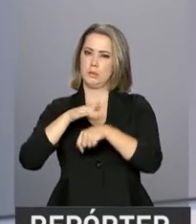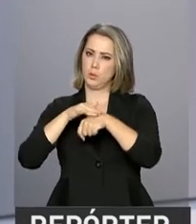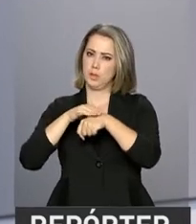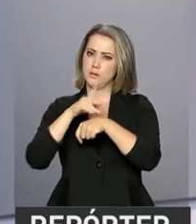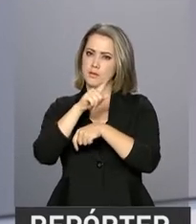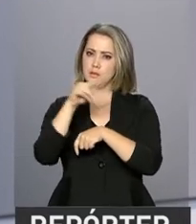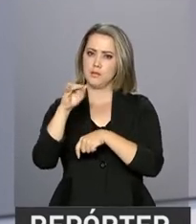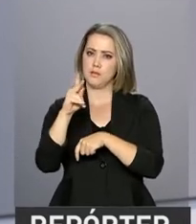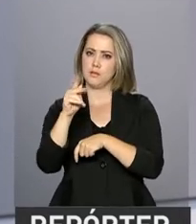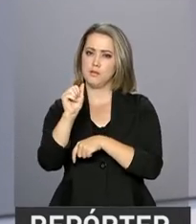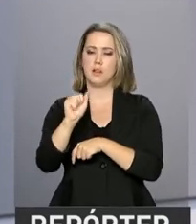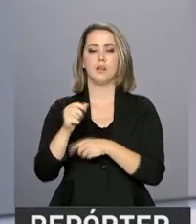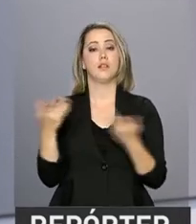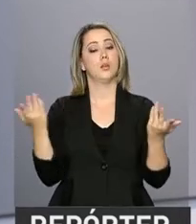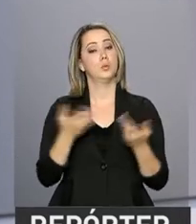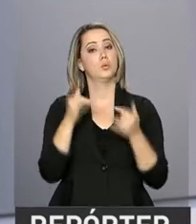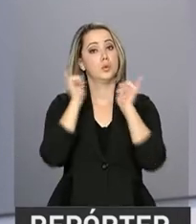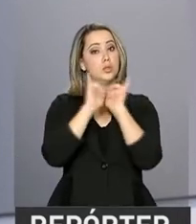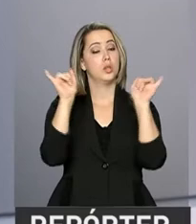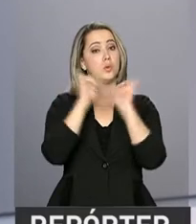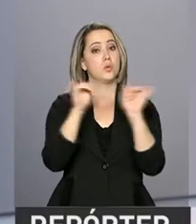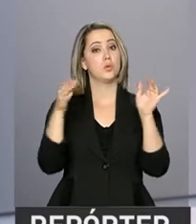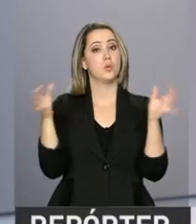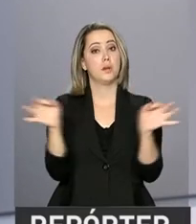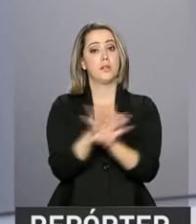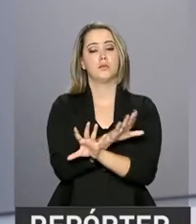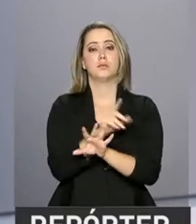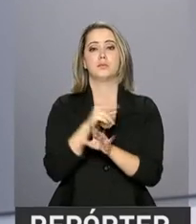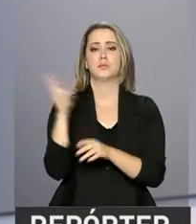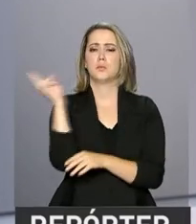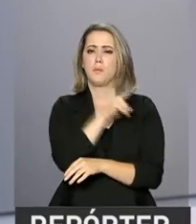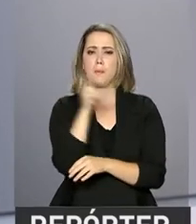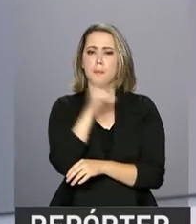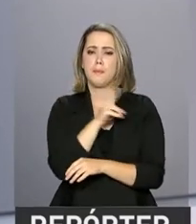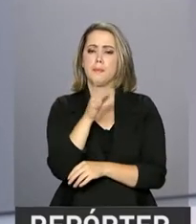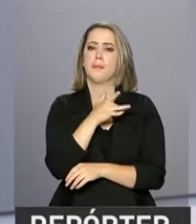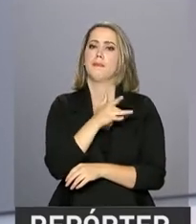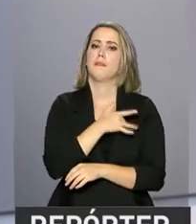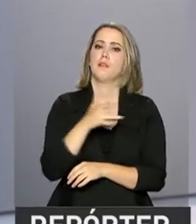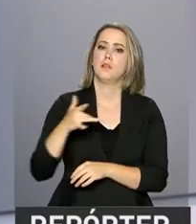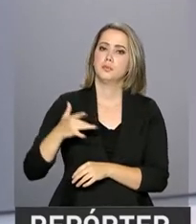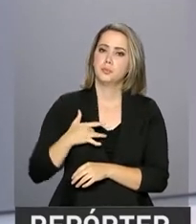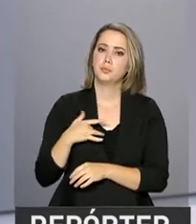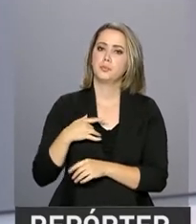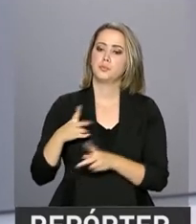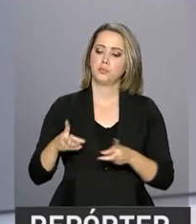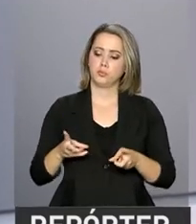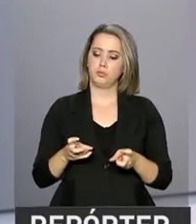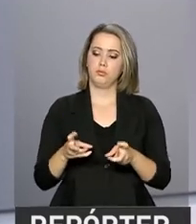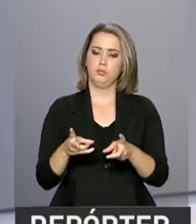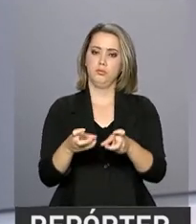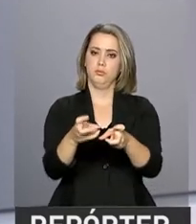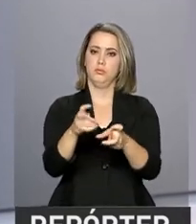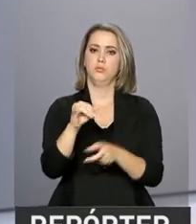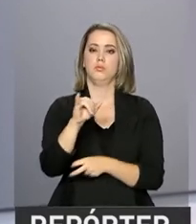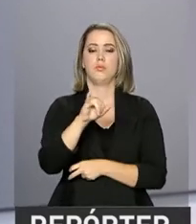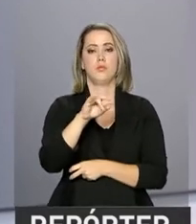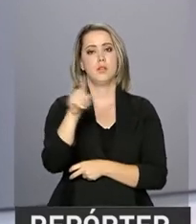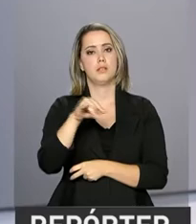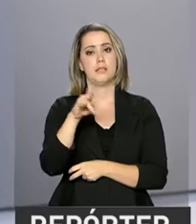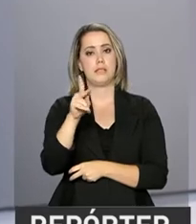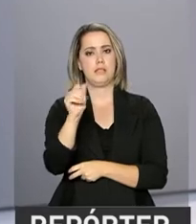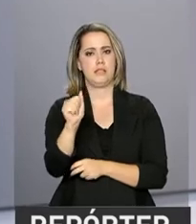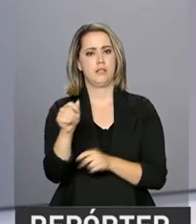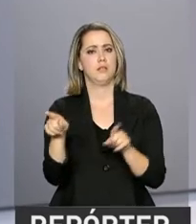Ministério da Saúde anunciou hoje o fim da emergência nacional em saúde pública por conta do vírus e a associação com a